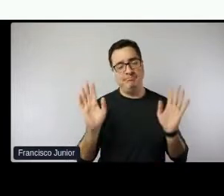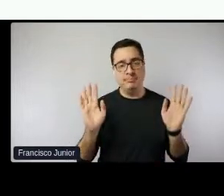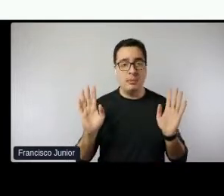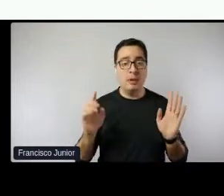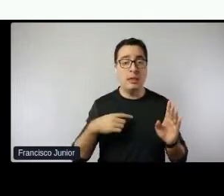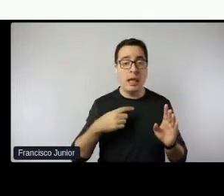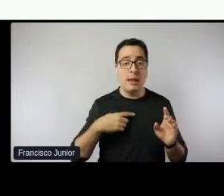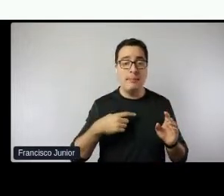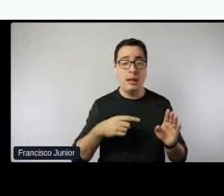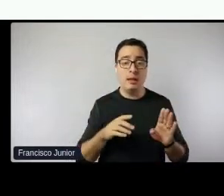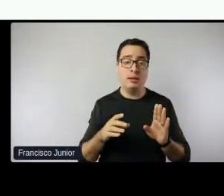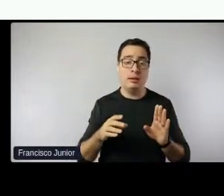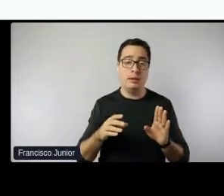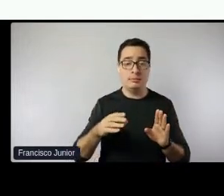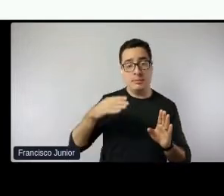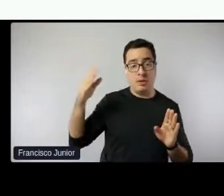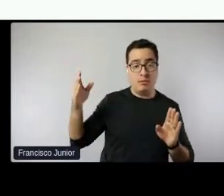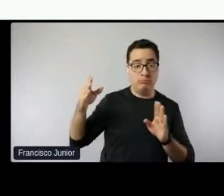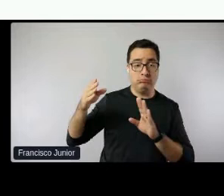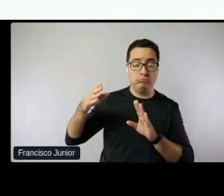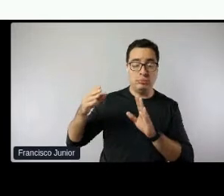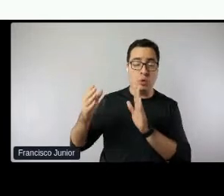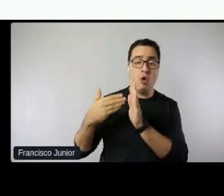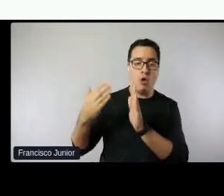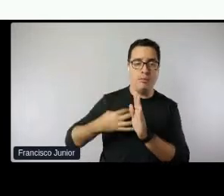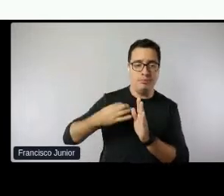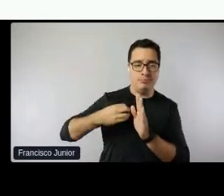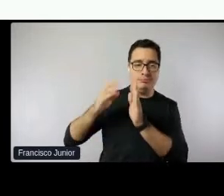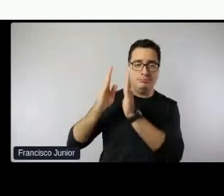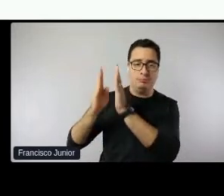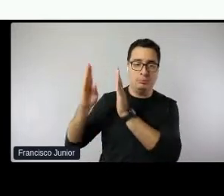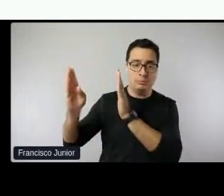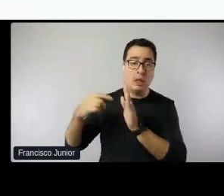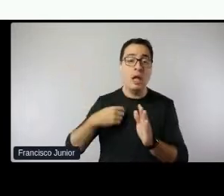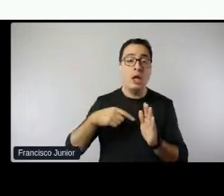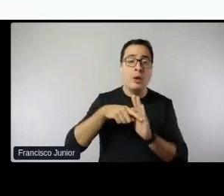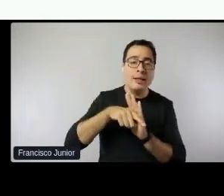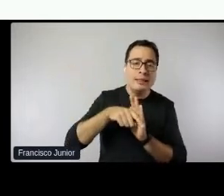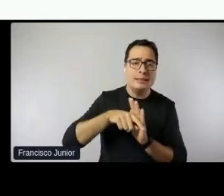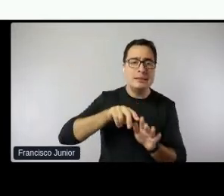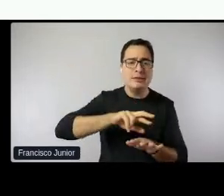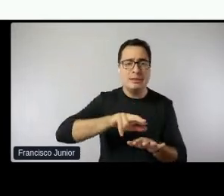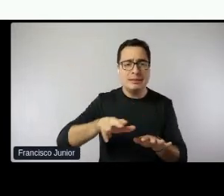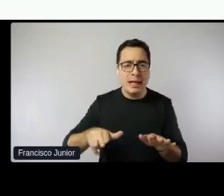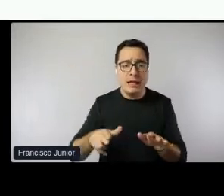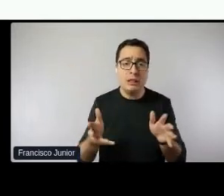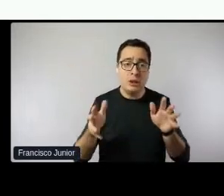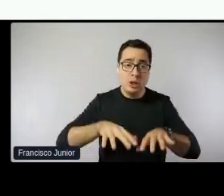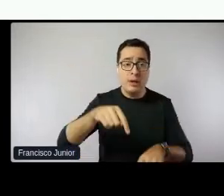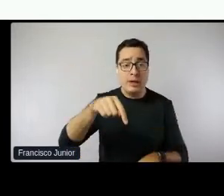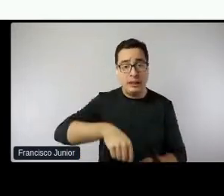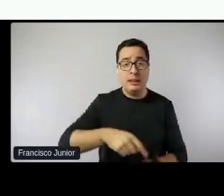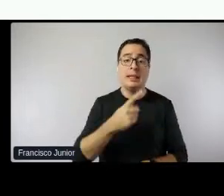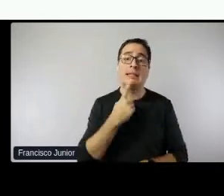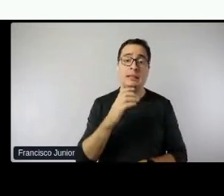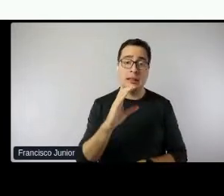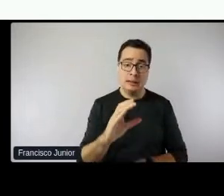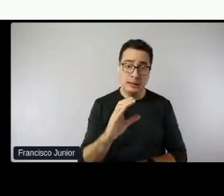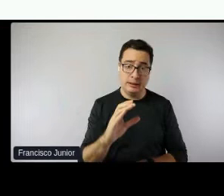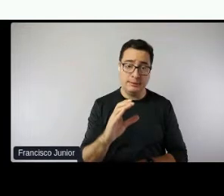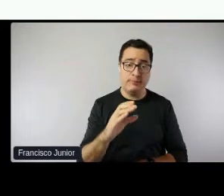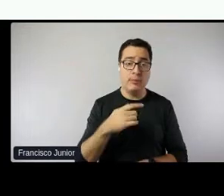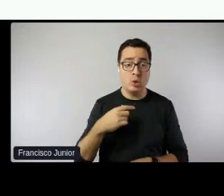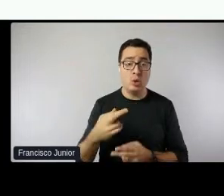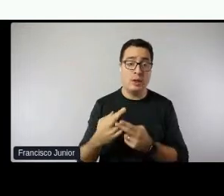minha direita. E me apresentando, né? Eu sou analista de diversidade e inclusão aqui na CIT. Eu sou